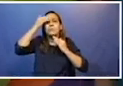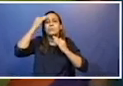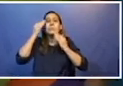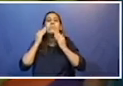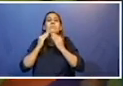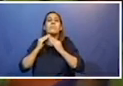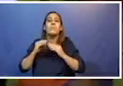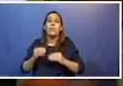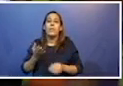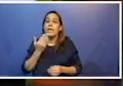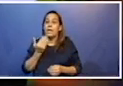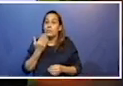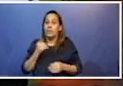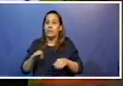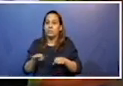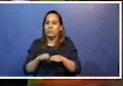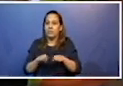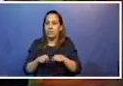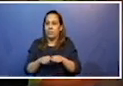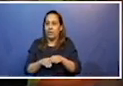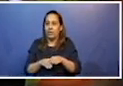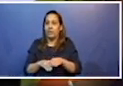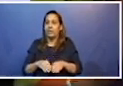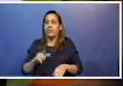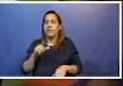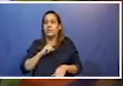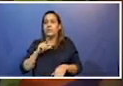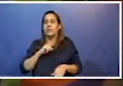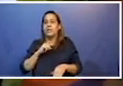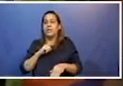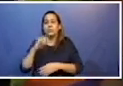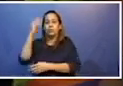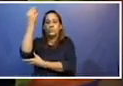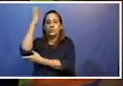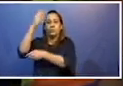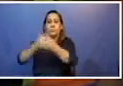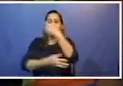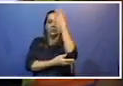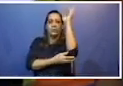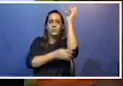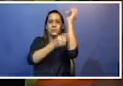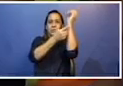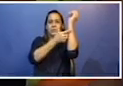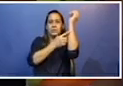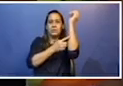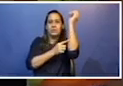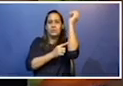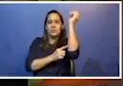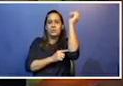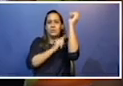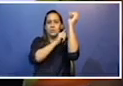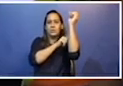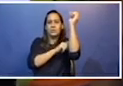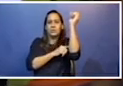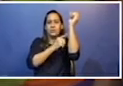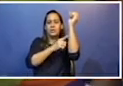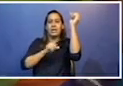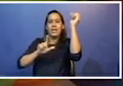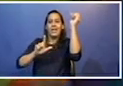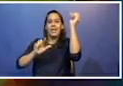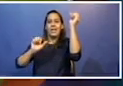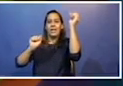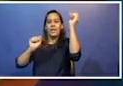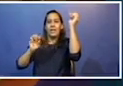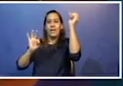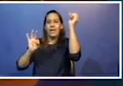do açaí. Aqui embaixo nós temos uma seringueira, que é essa árvore, onde fornece o látex, que